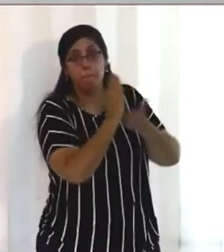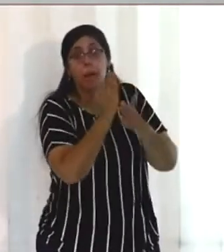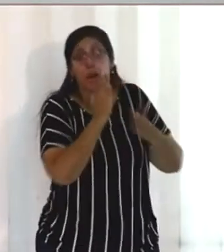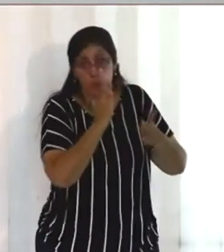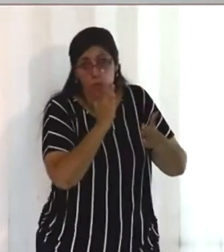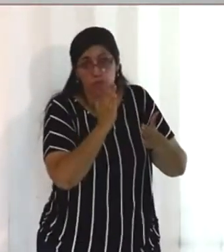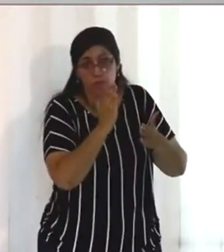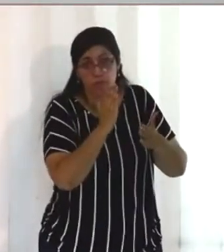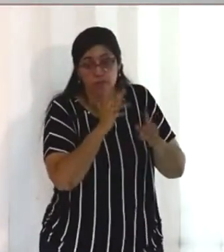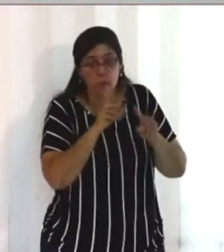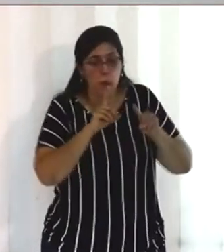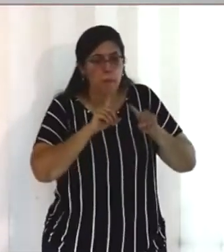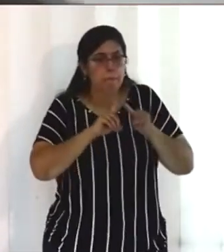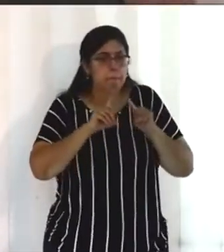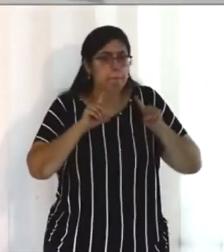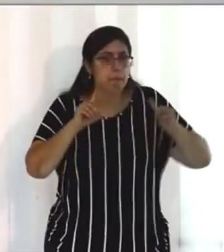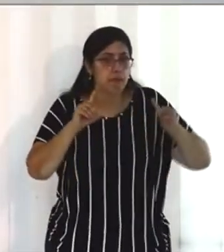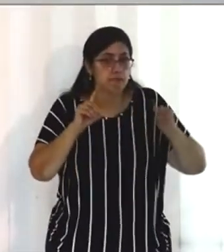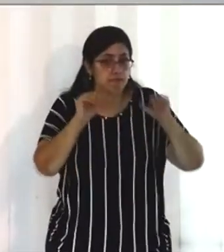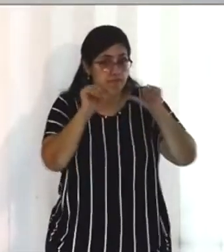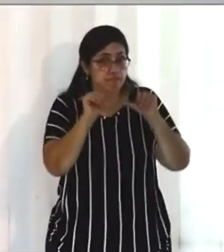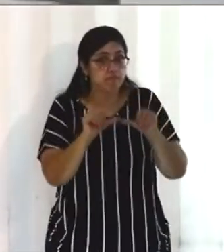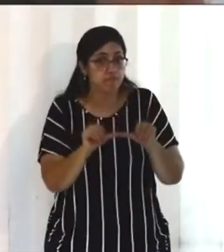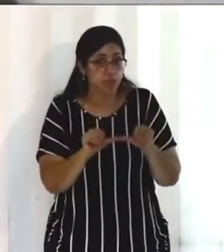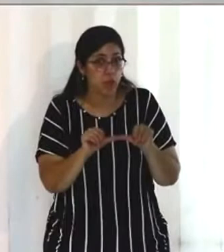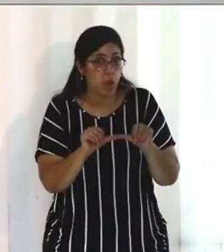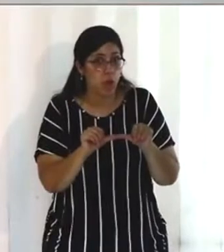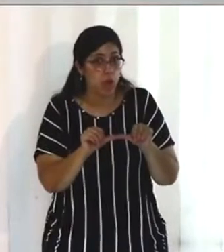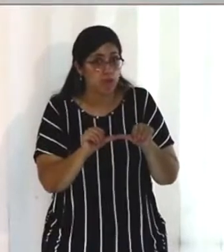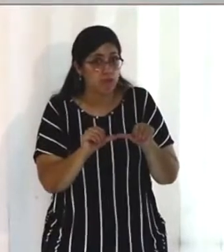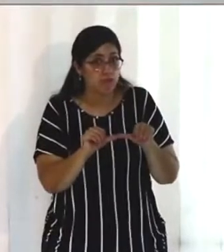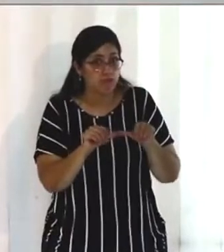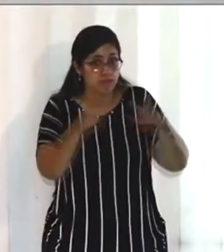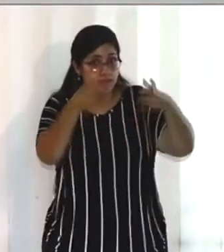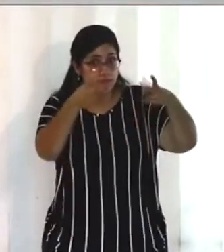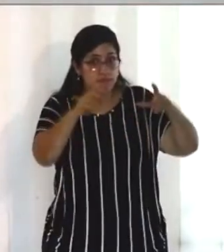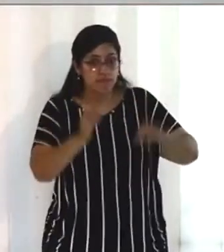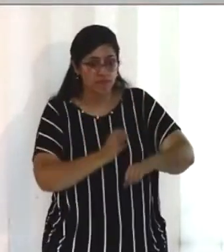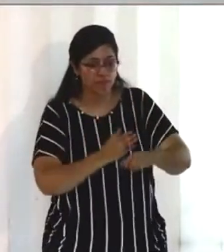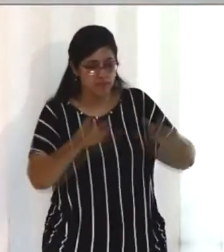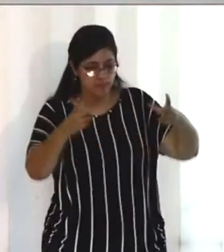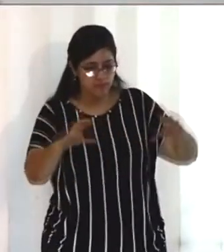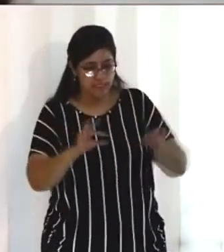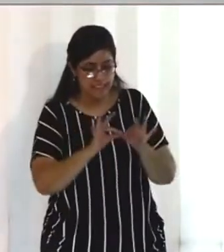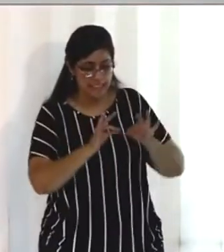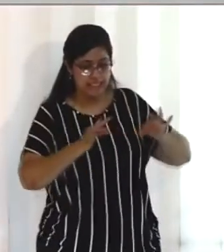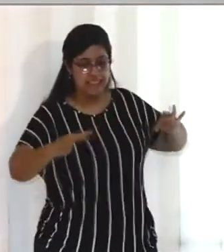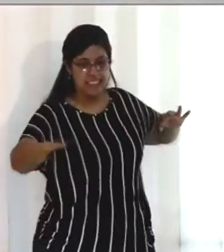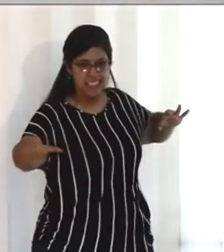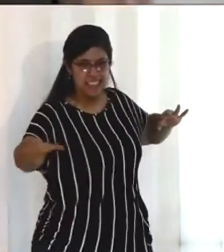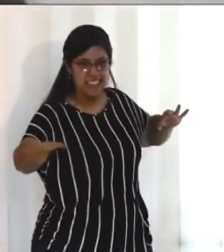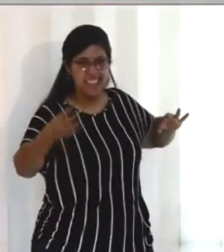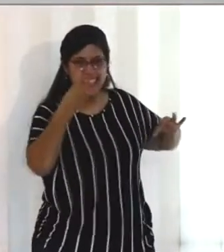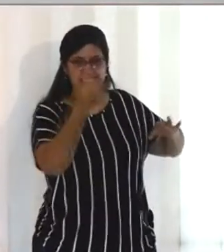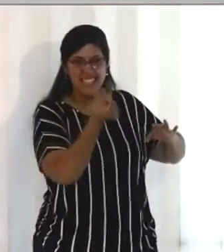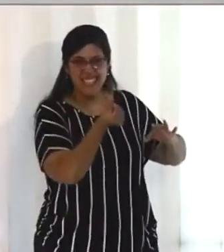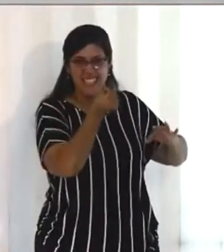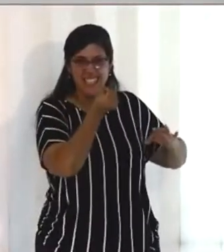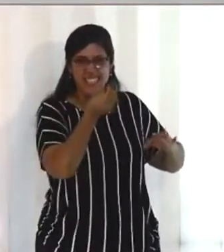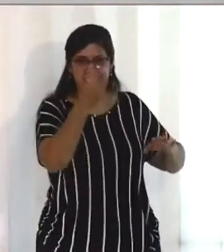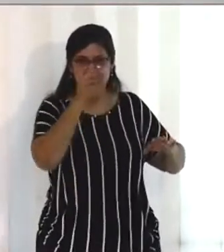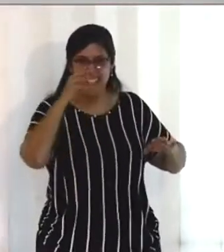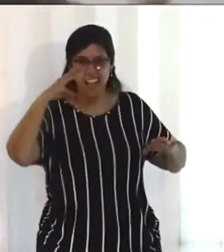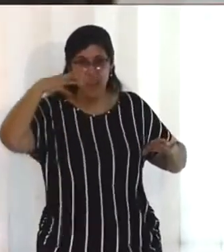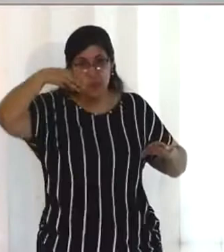acontecer, né? Ele permanece com a sua cratera de 600 metros, talvez, de distância, imagine o tamanho disso.